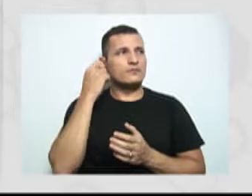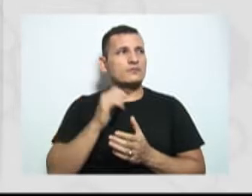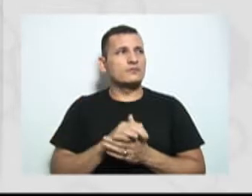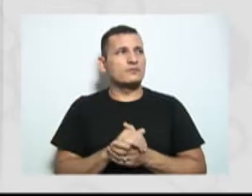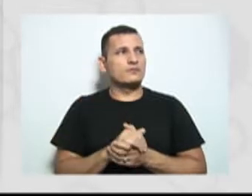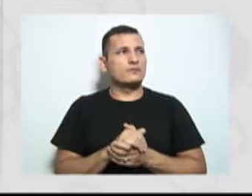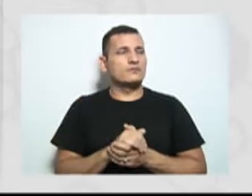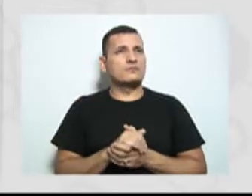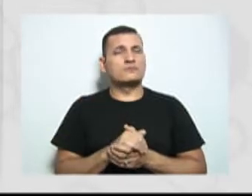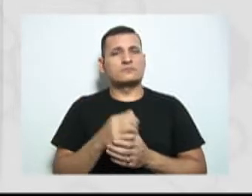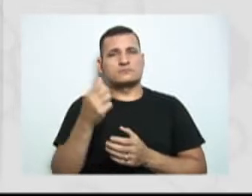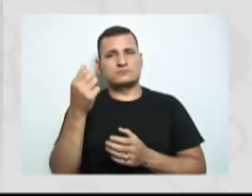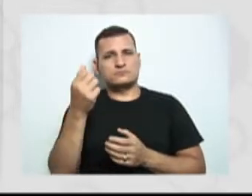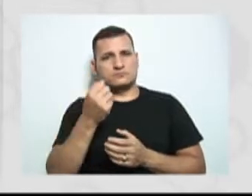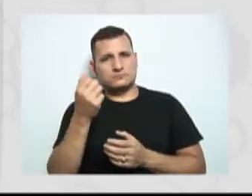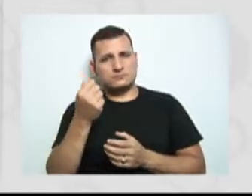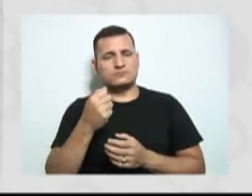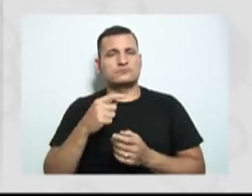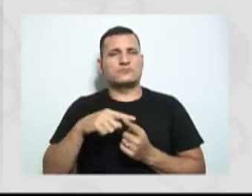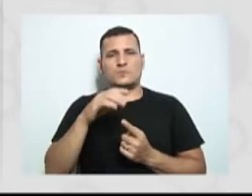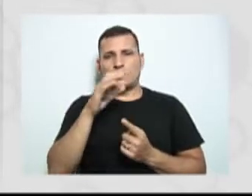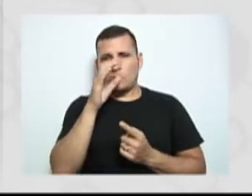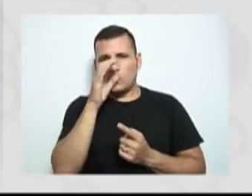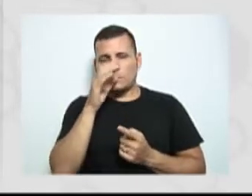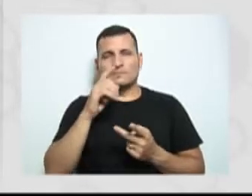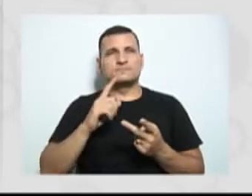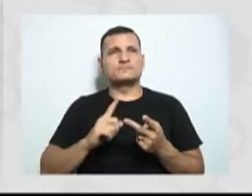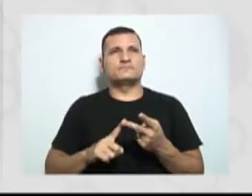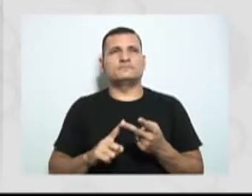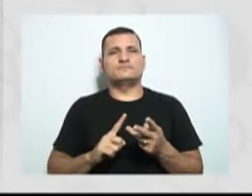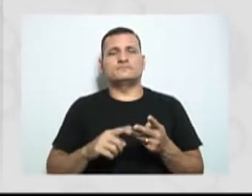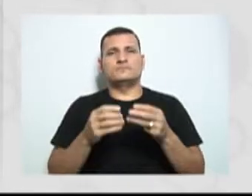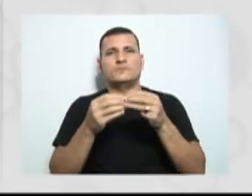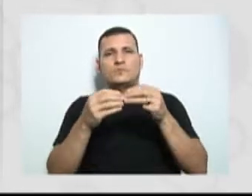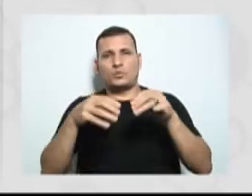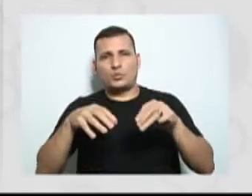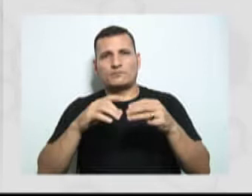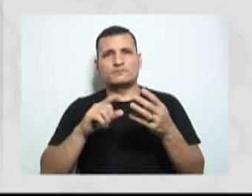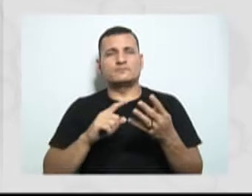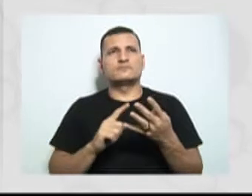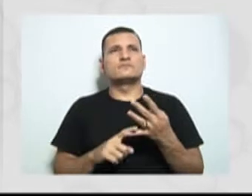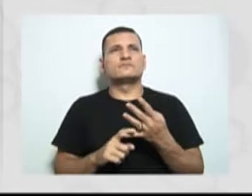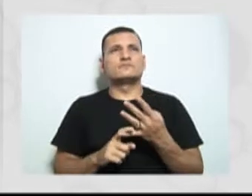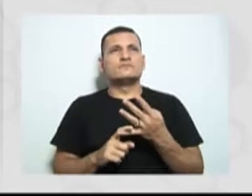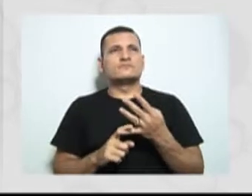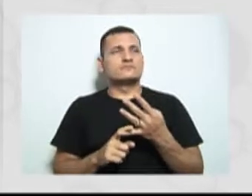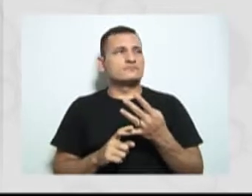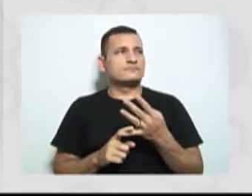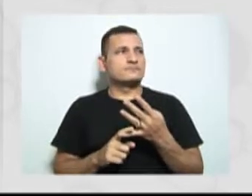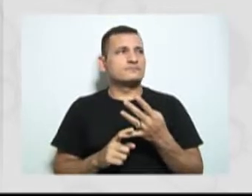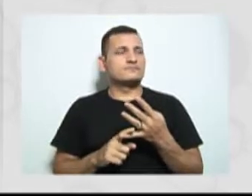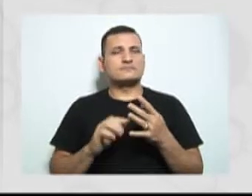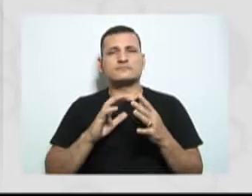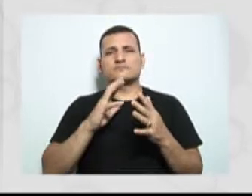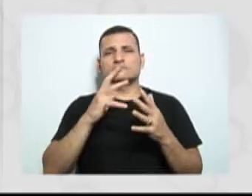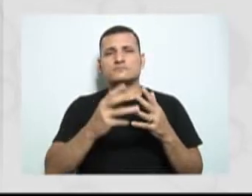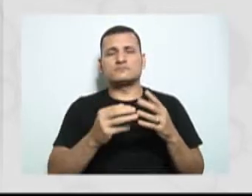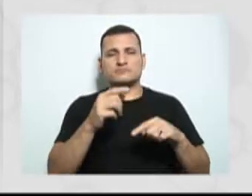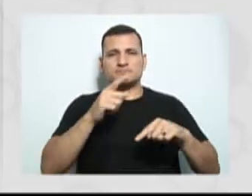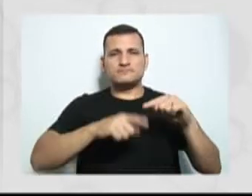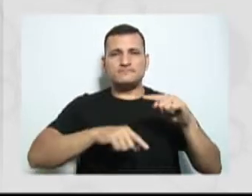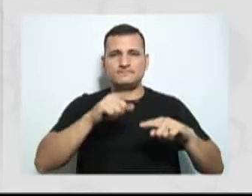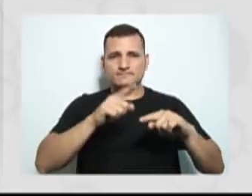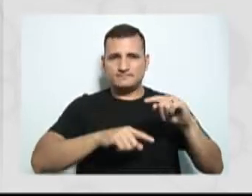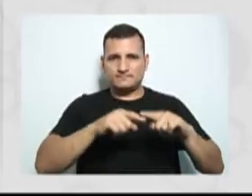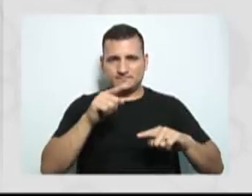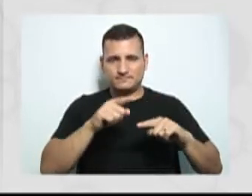englobar o leite condensado, o que mais? Os ovos, todo o material direto,